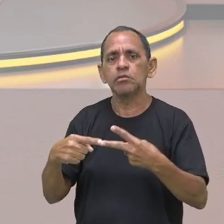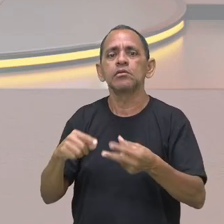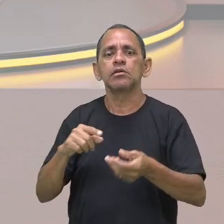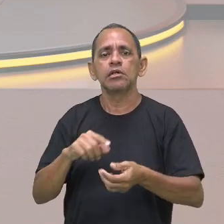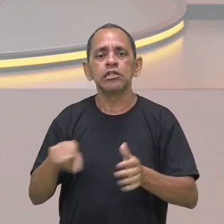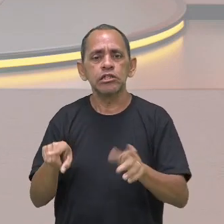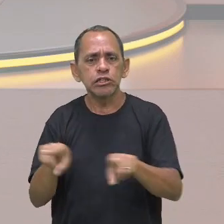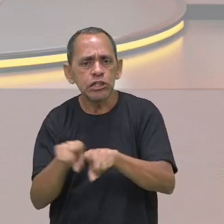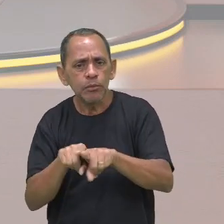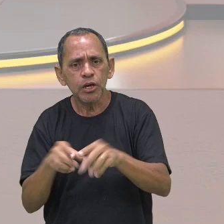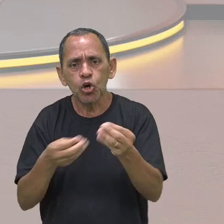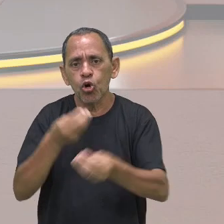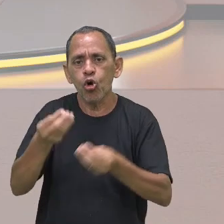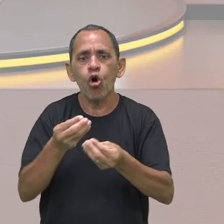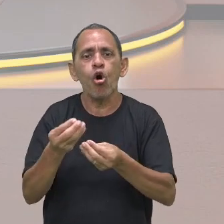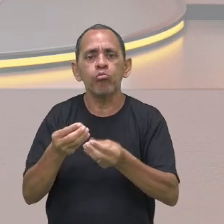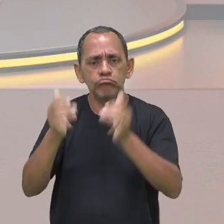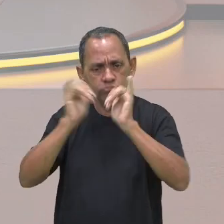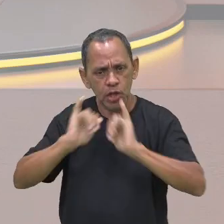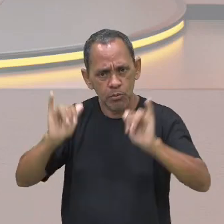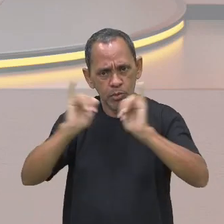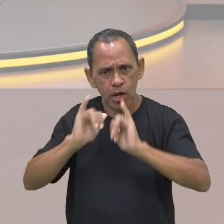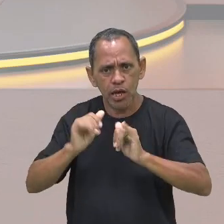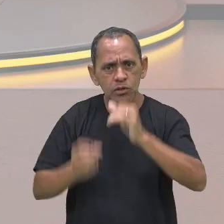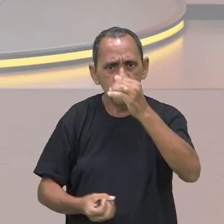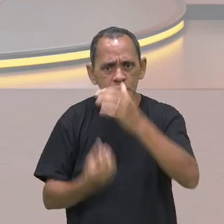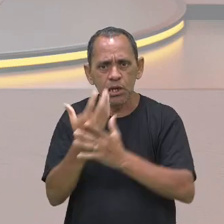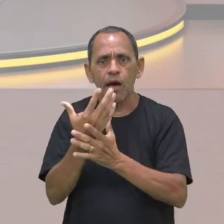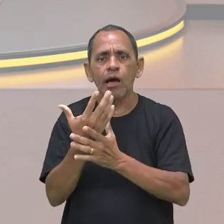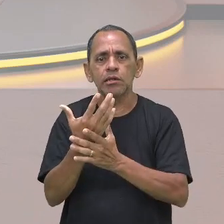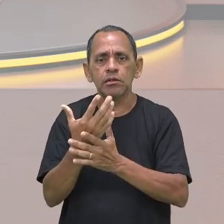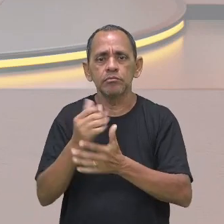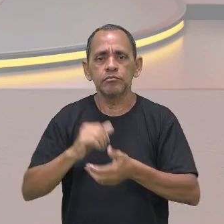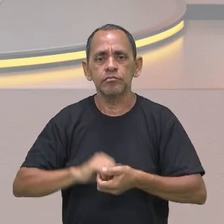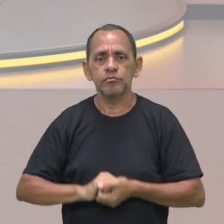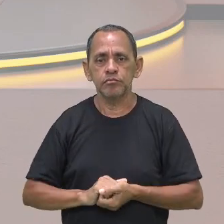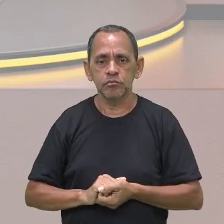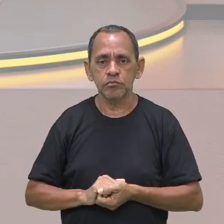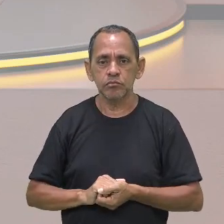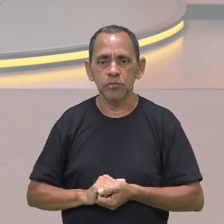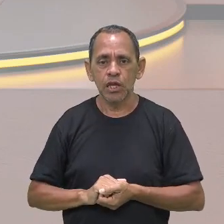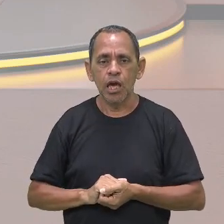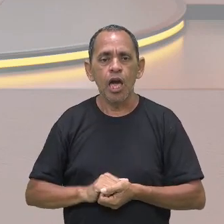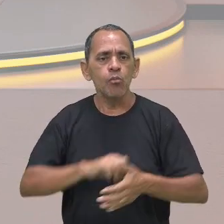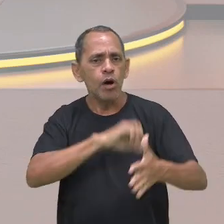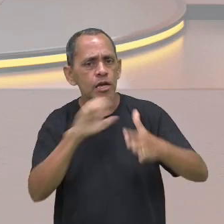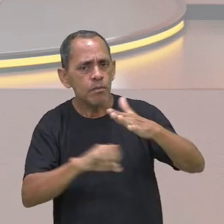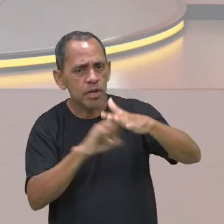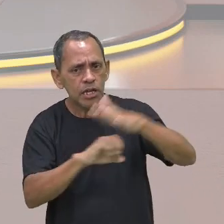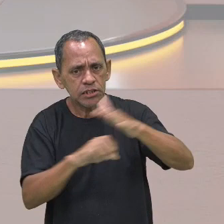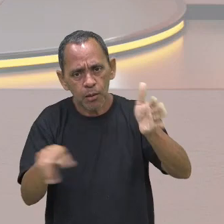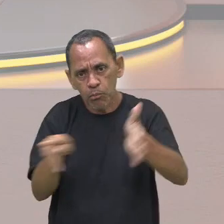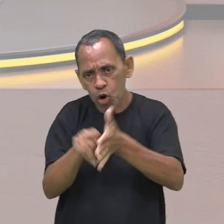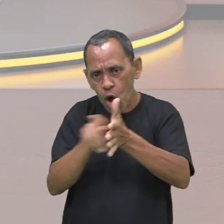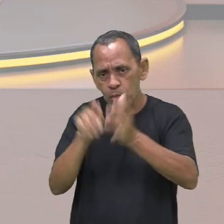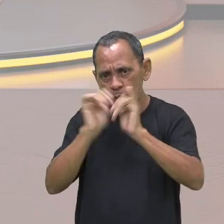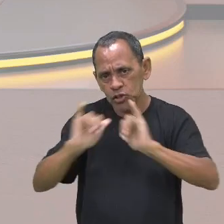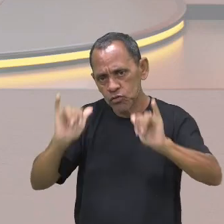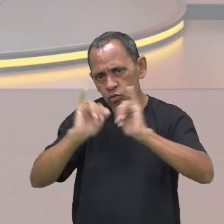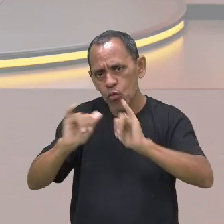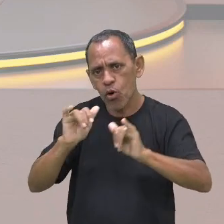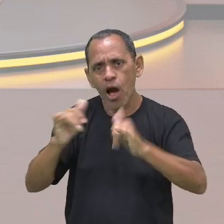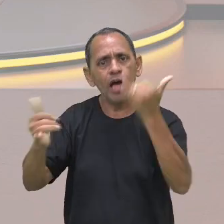criar a imprensa. E a partir daí você vai também massificar o livro, né? Você vai poder popularizar